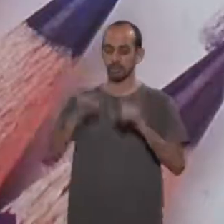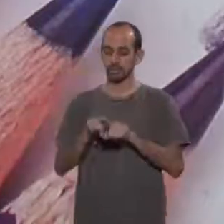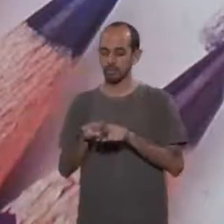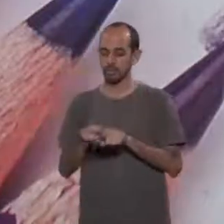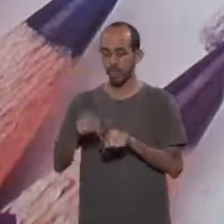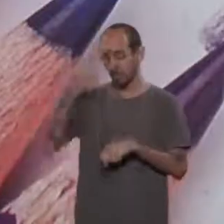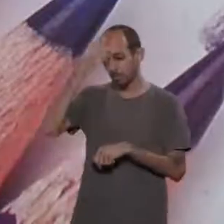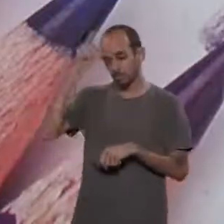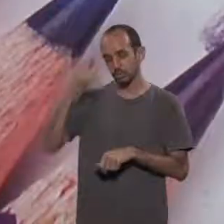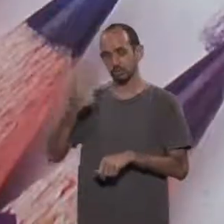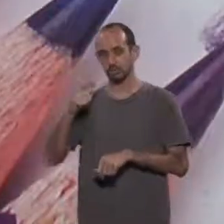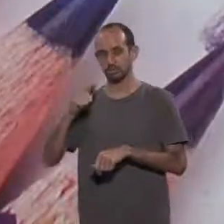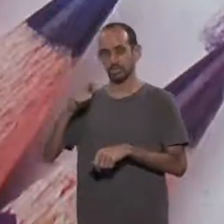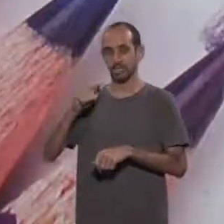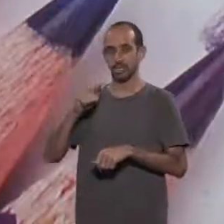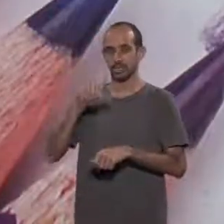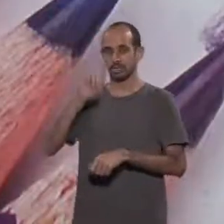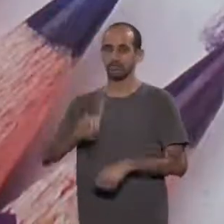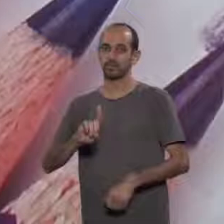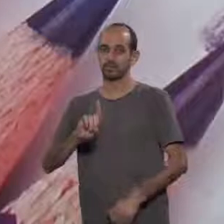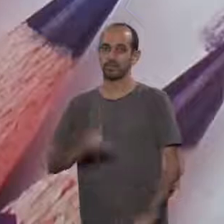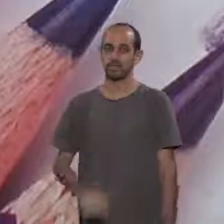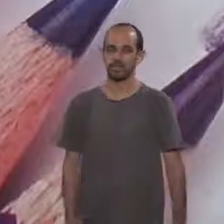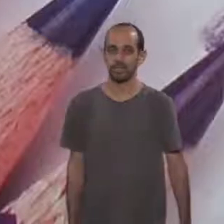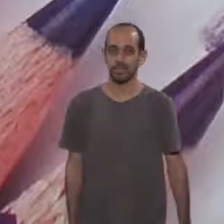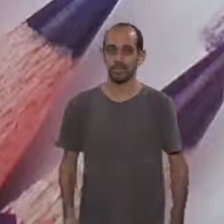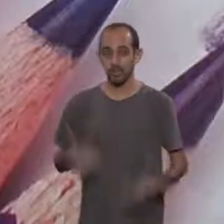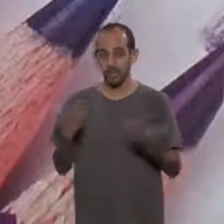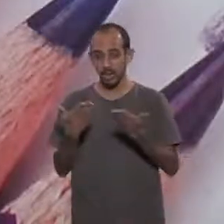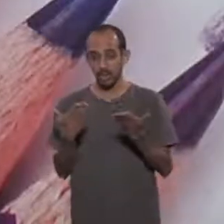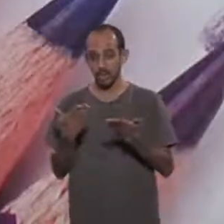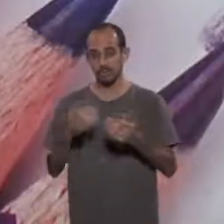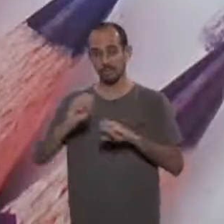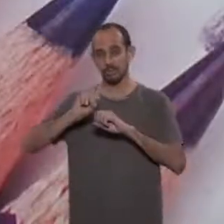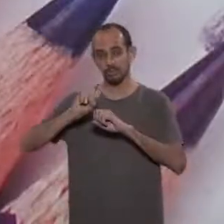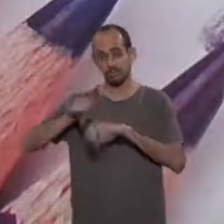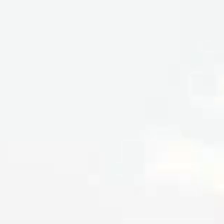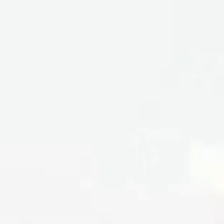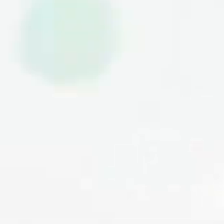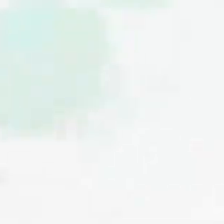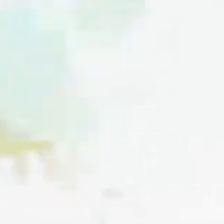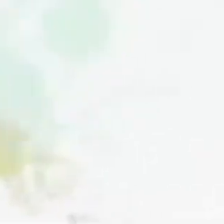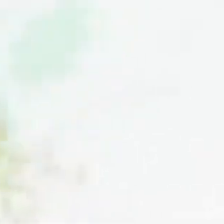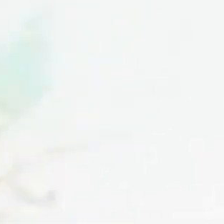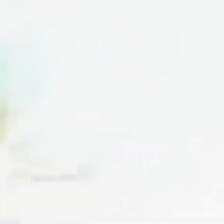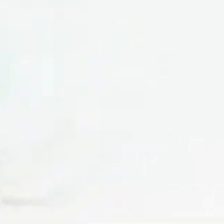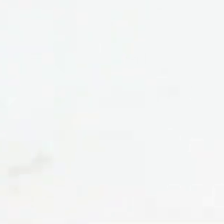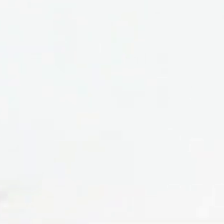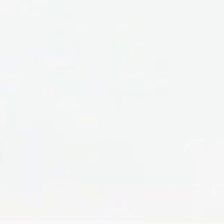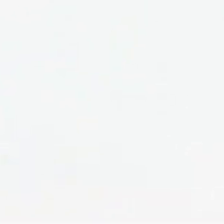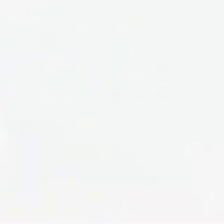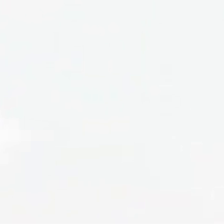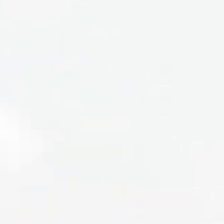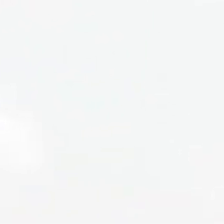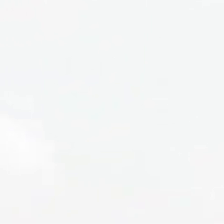alunos sem deficiência. Então fique ligado, está no ar o Educação!